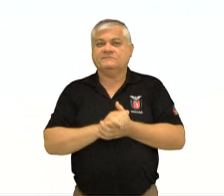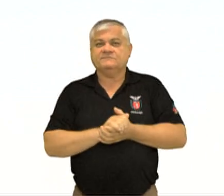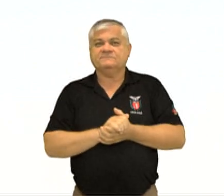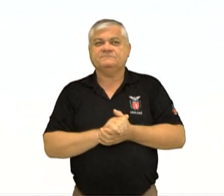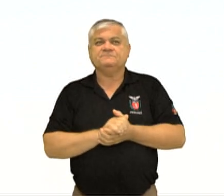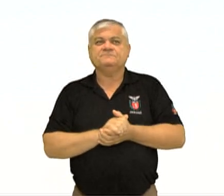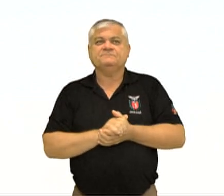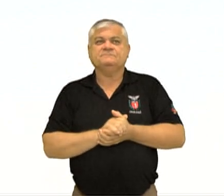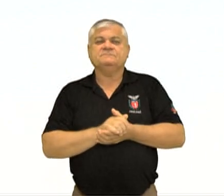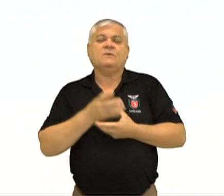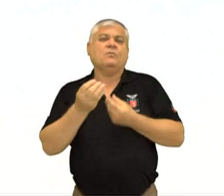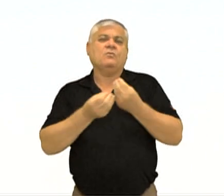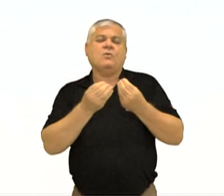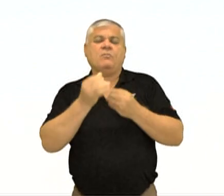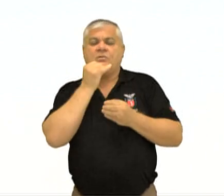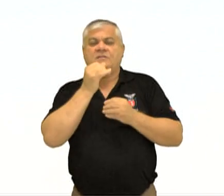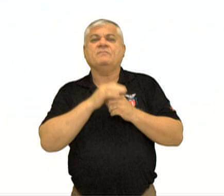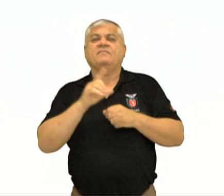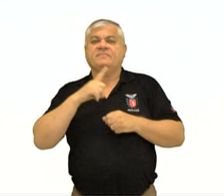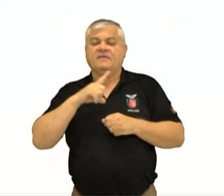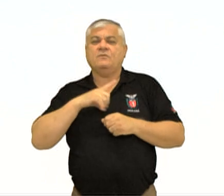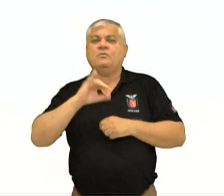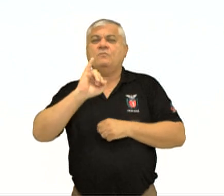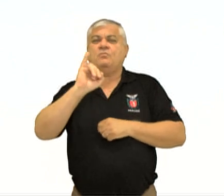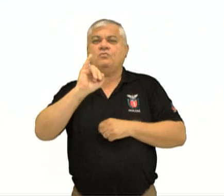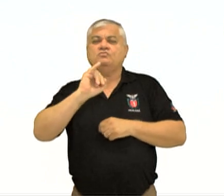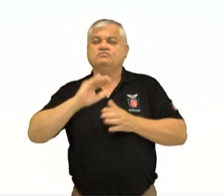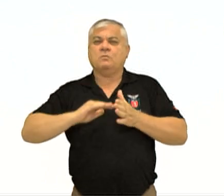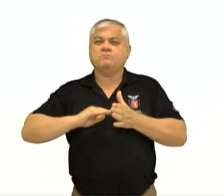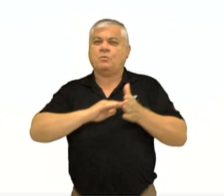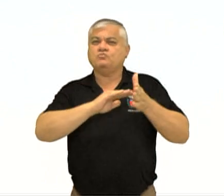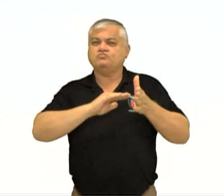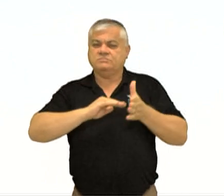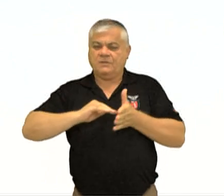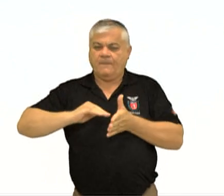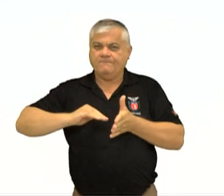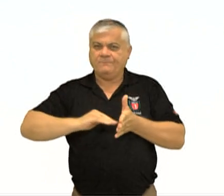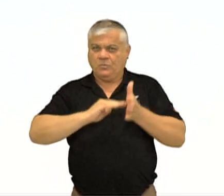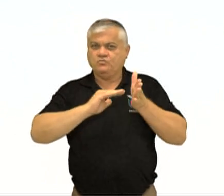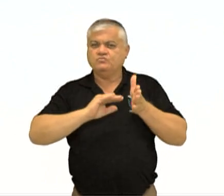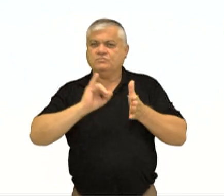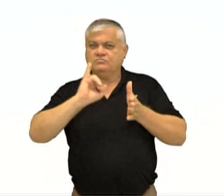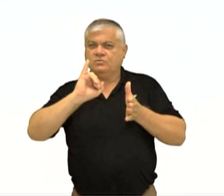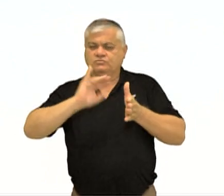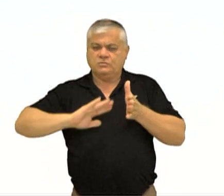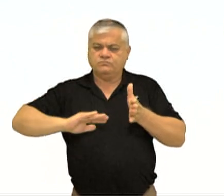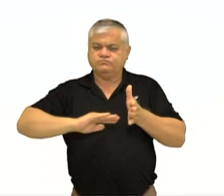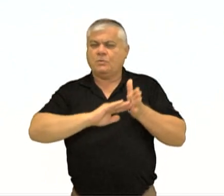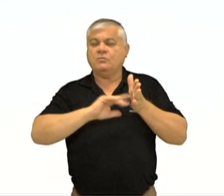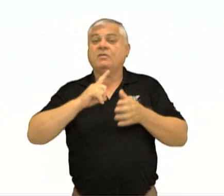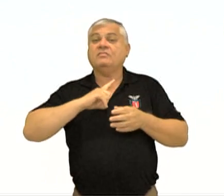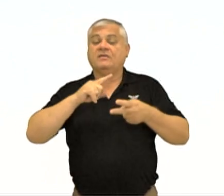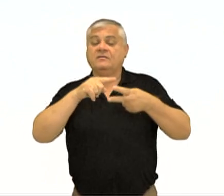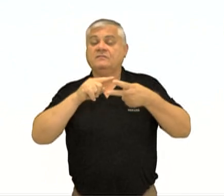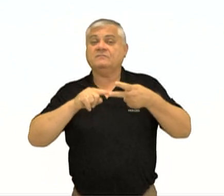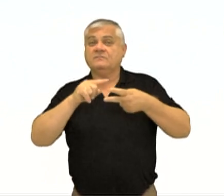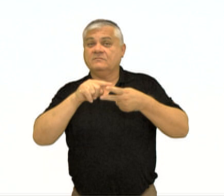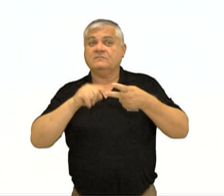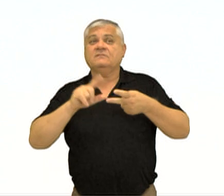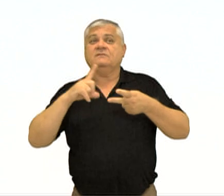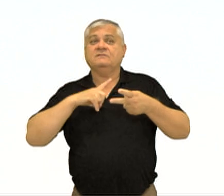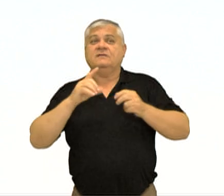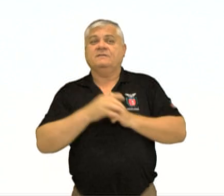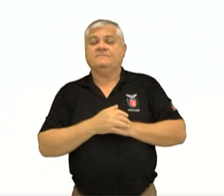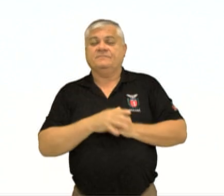nessa situação aqui, nós vamos ter um impulso. E o impulso, certo? Ele é definido através de duas equações aqui básicas para